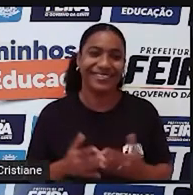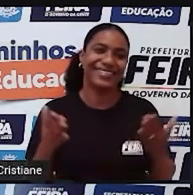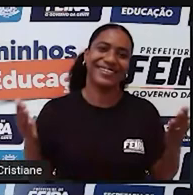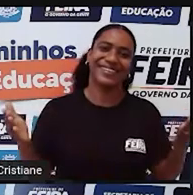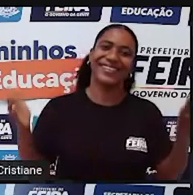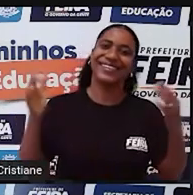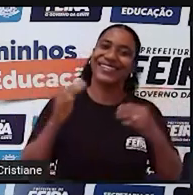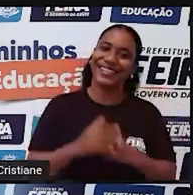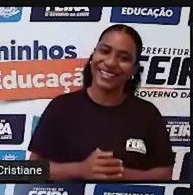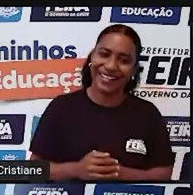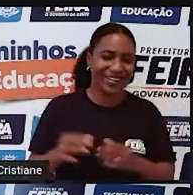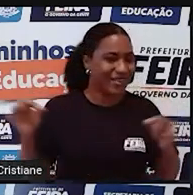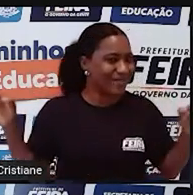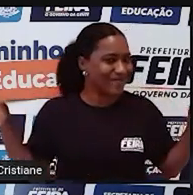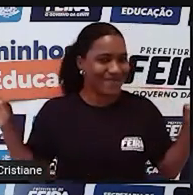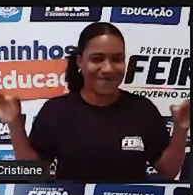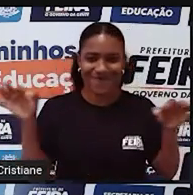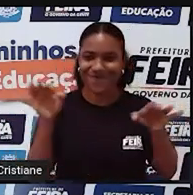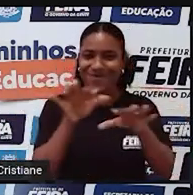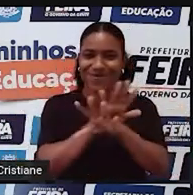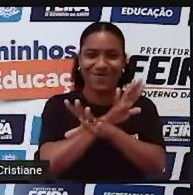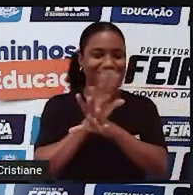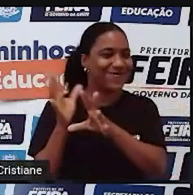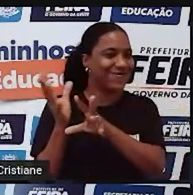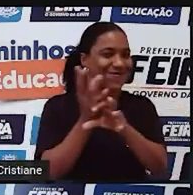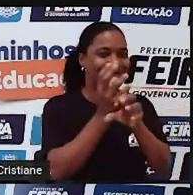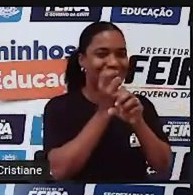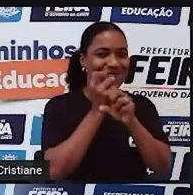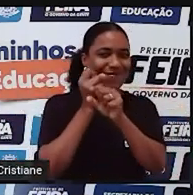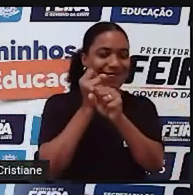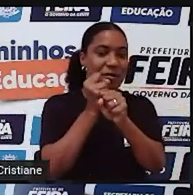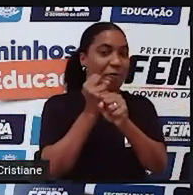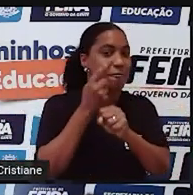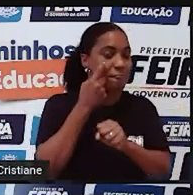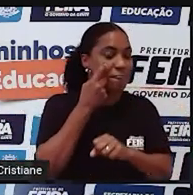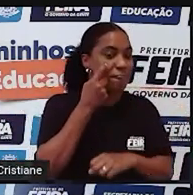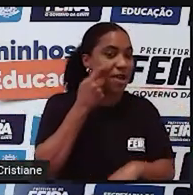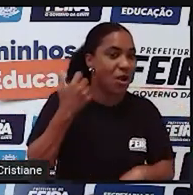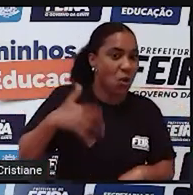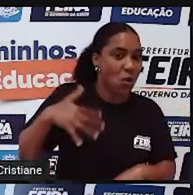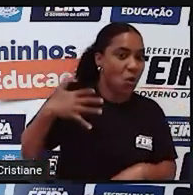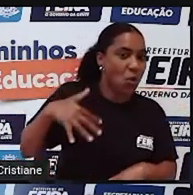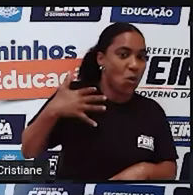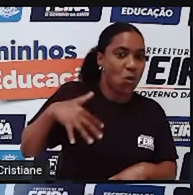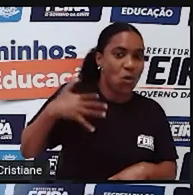pronto, gente, completamos o último nível. Olha a pontuação que nós fizemos.